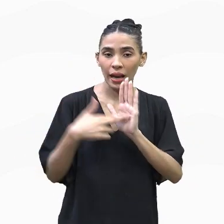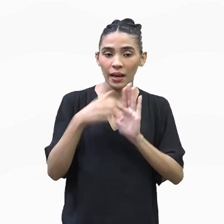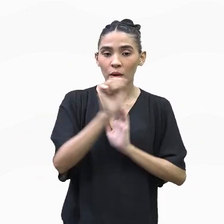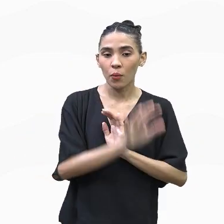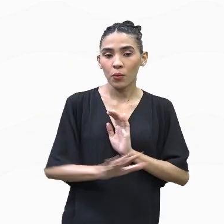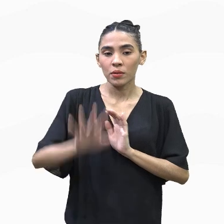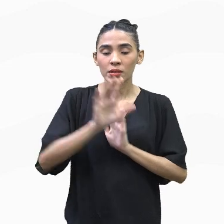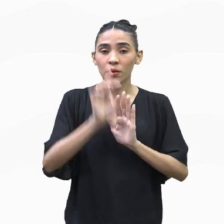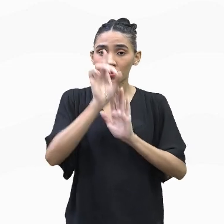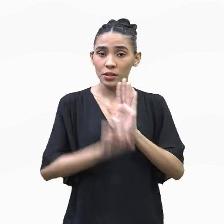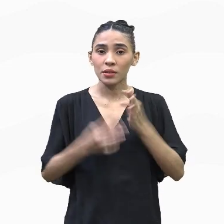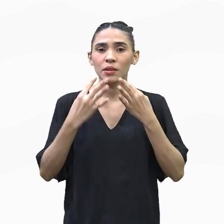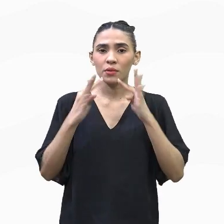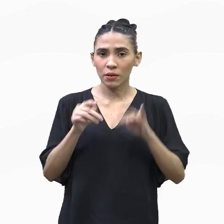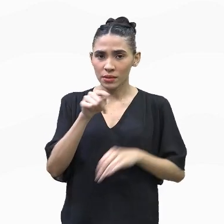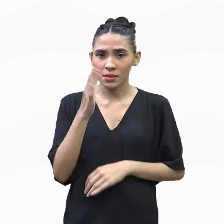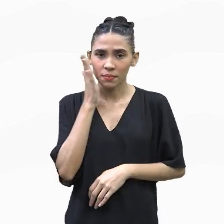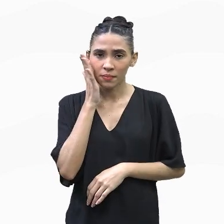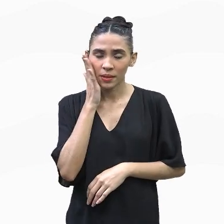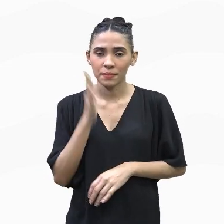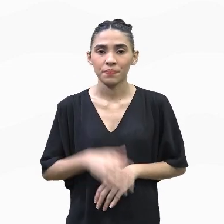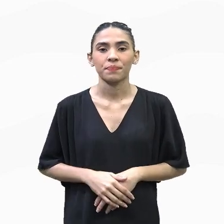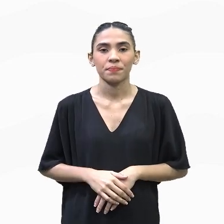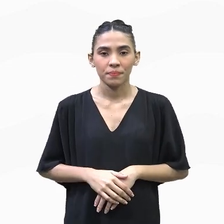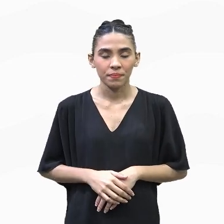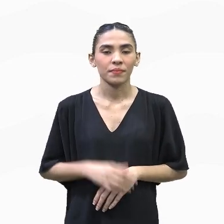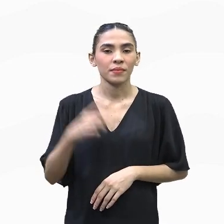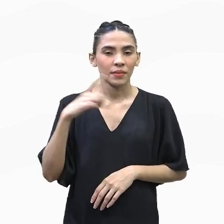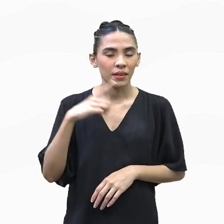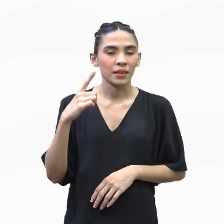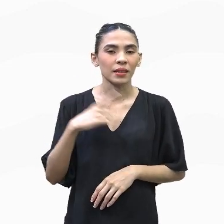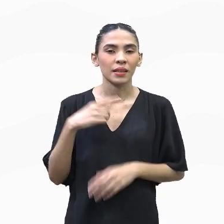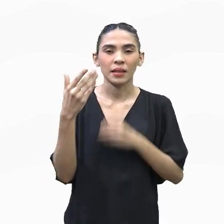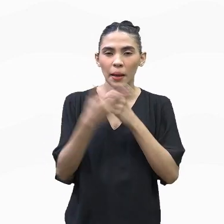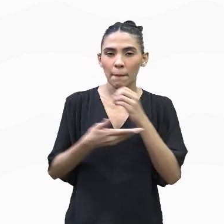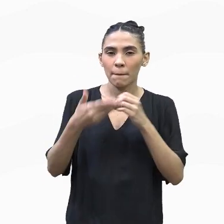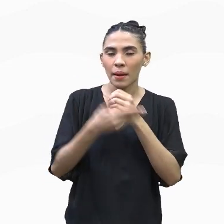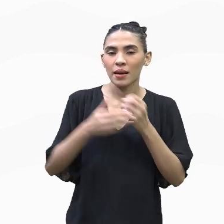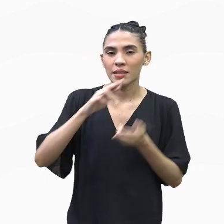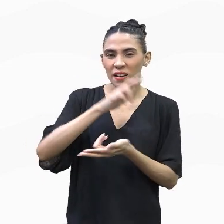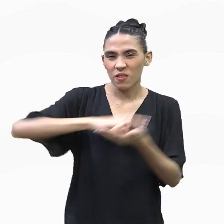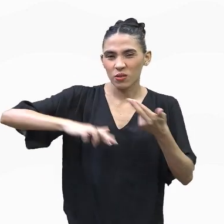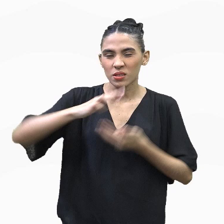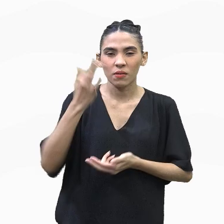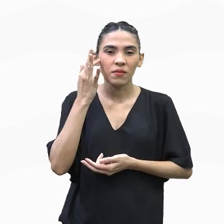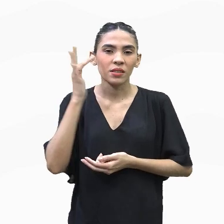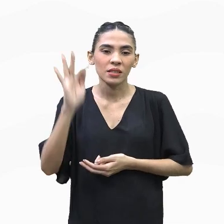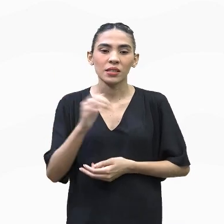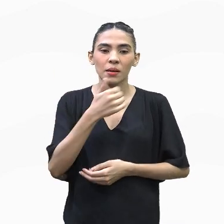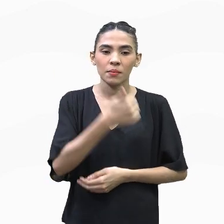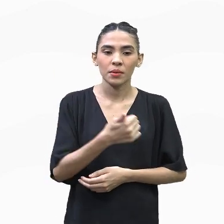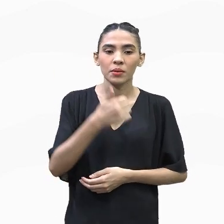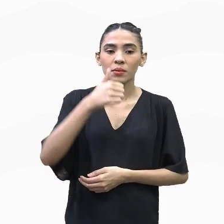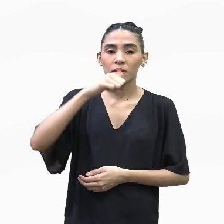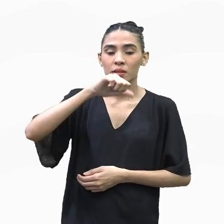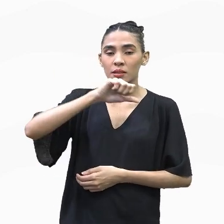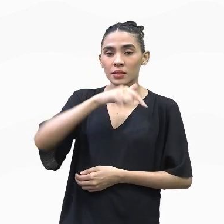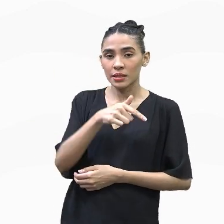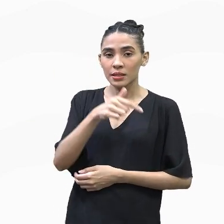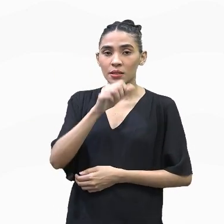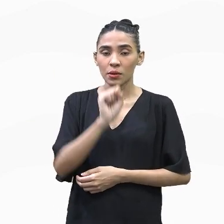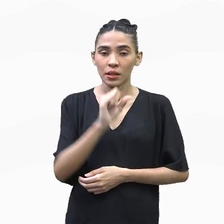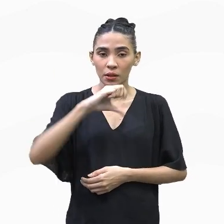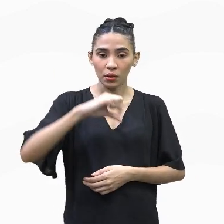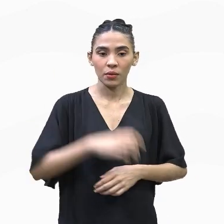para o direito natural. Vocês sabiam disso? Que isso tem a ver muito com a França, com a Revolução Francesa de 1789? Vamos